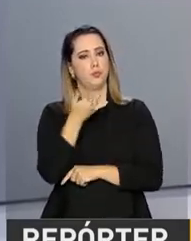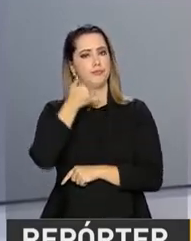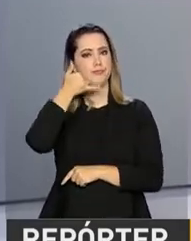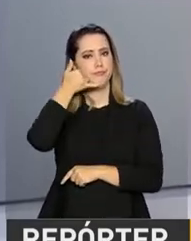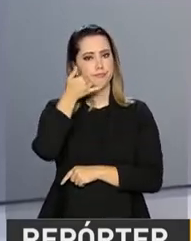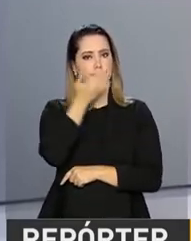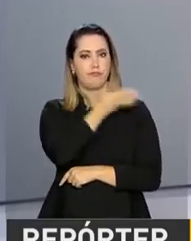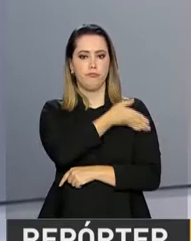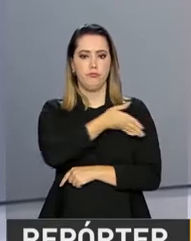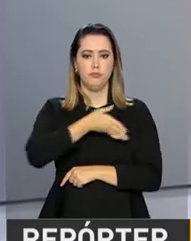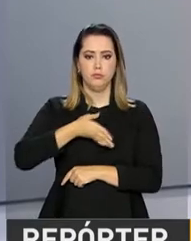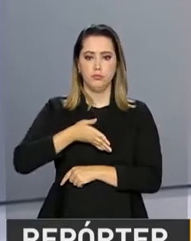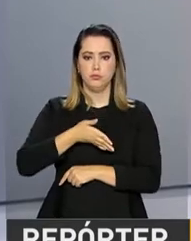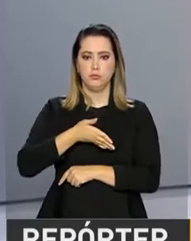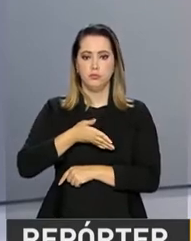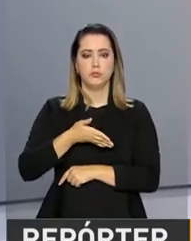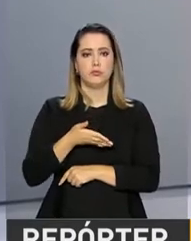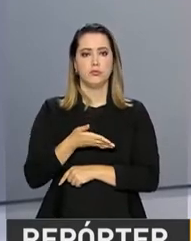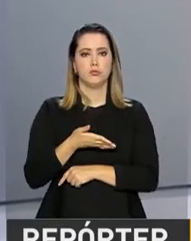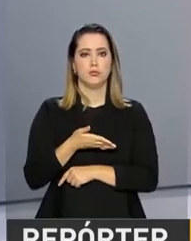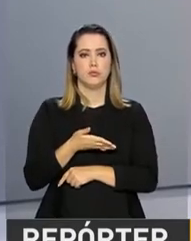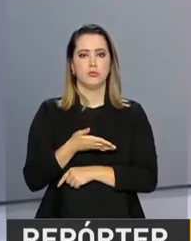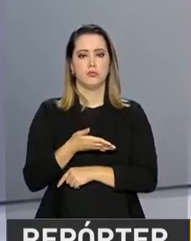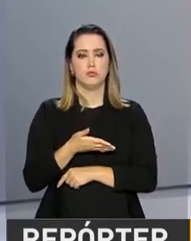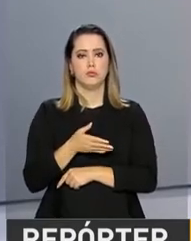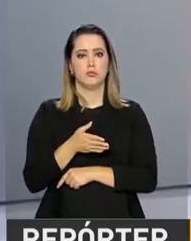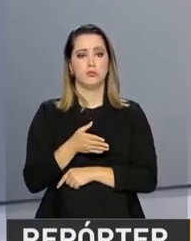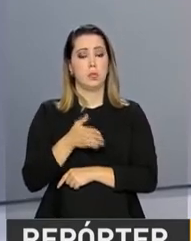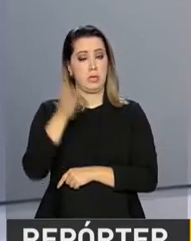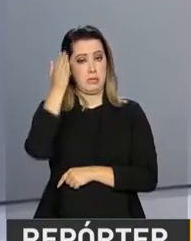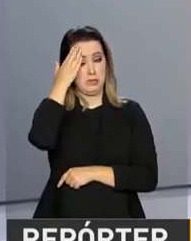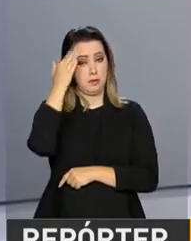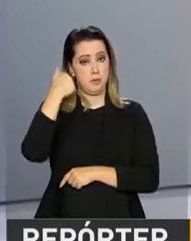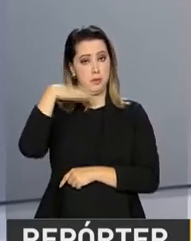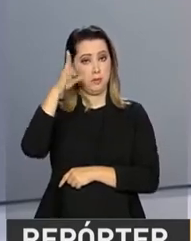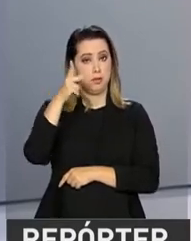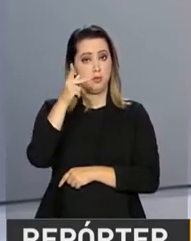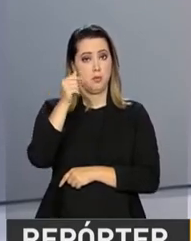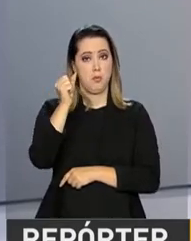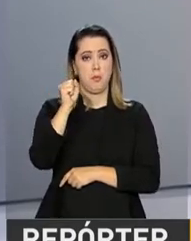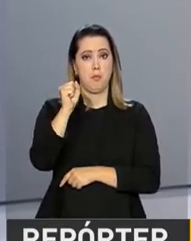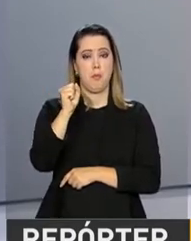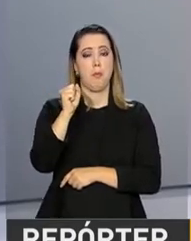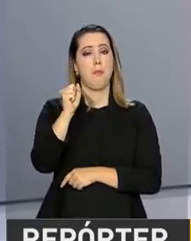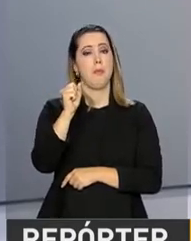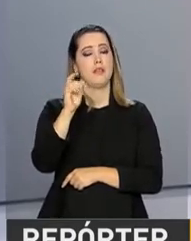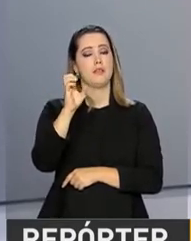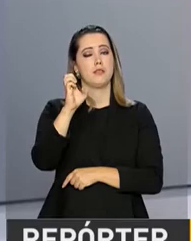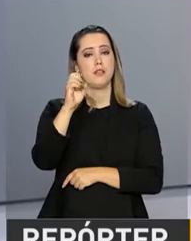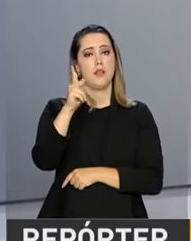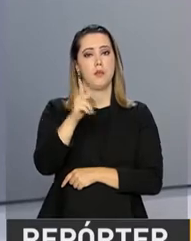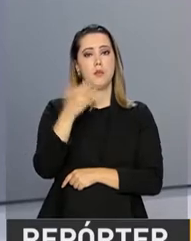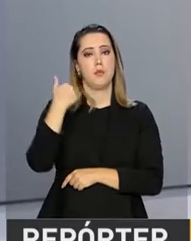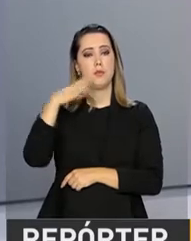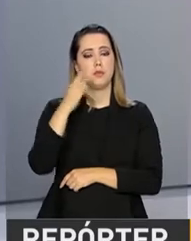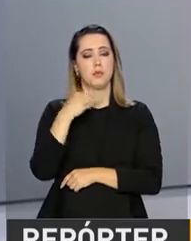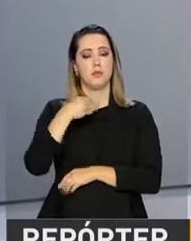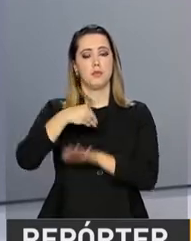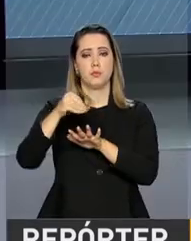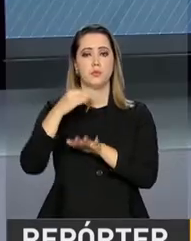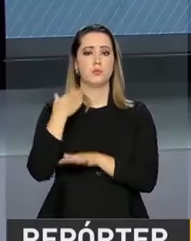ligar no 0800 726 02 07 para o pasep mais informações no site do banco do